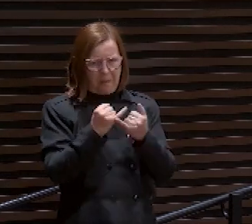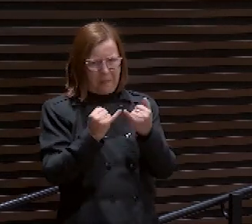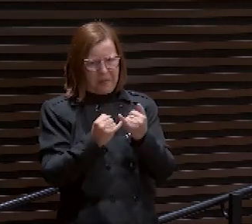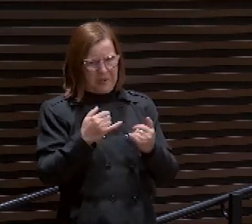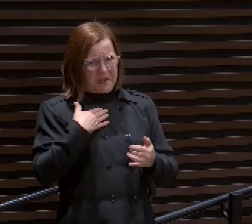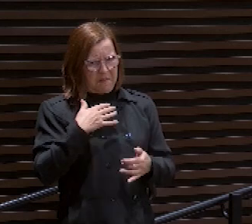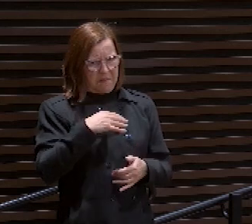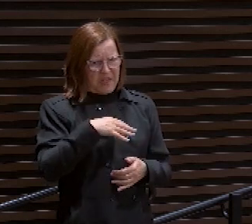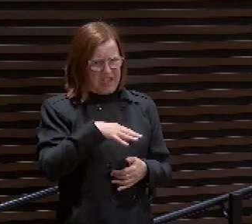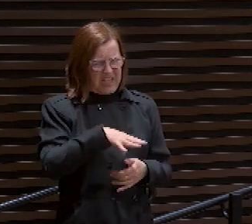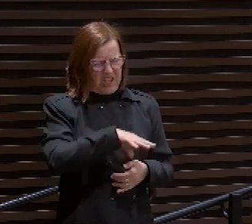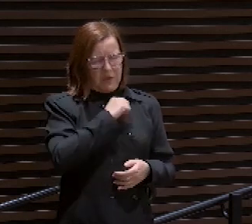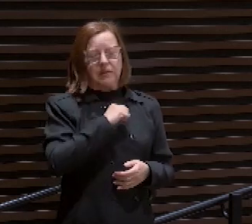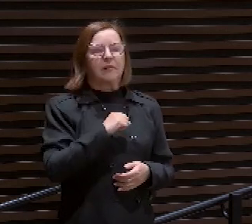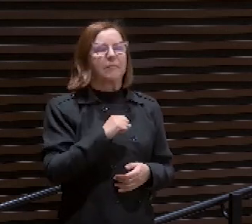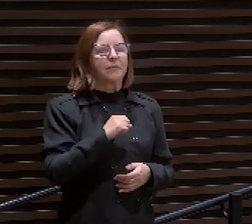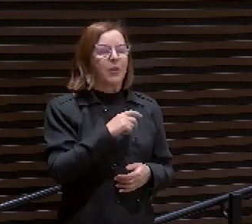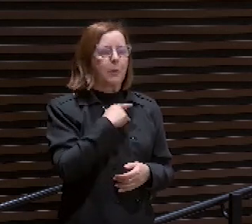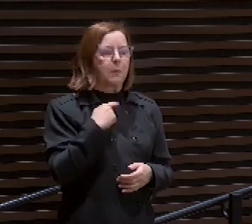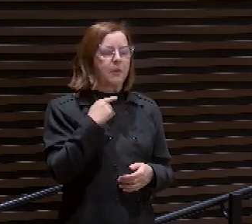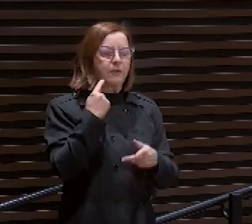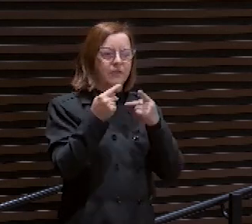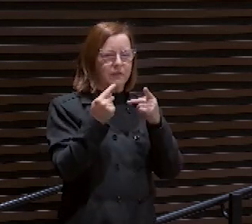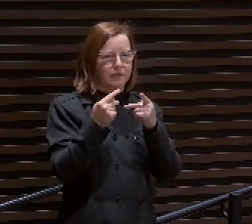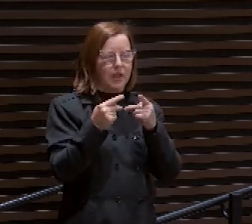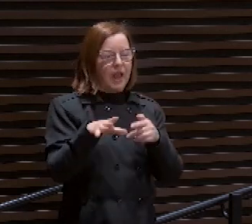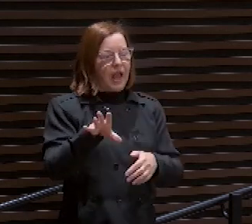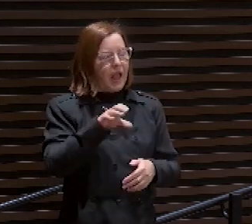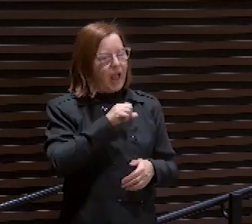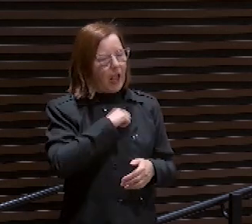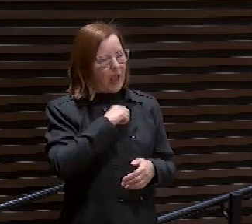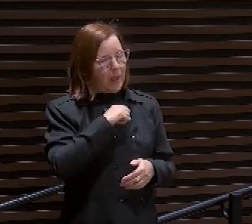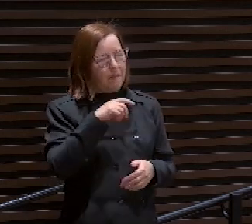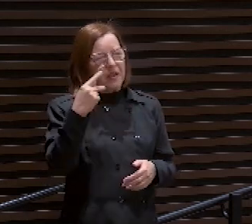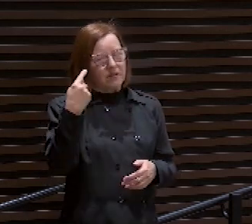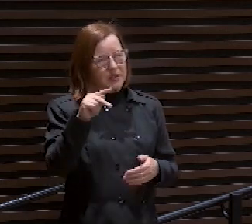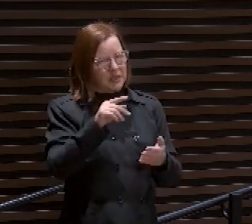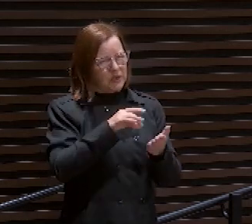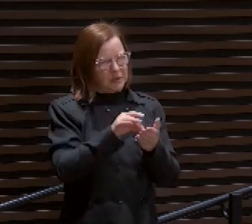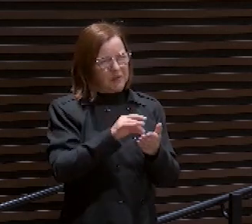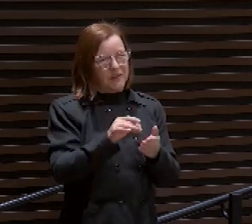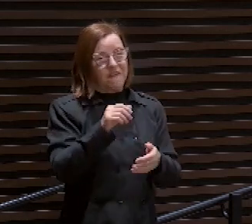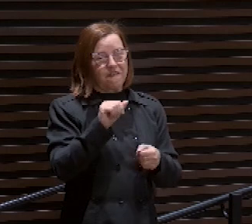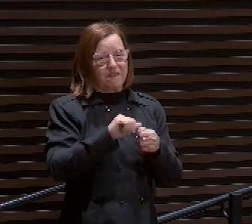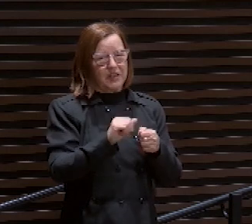diz: só tenho mais uma palavra do Senhor para você: amai os vossos inimigos, fazei